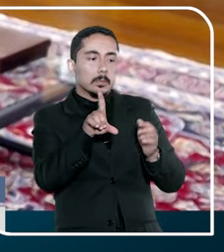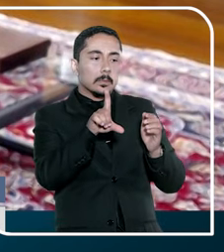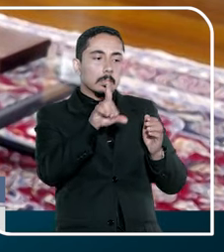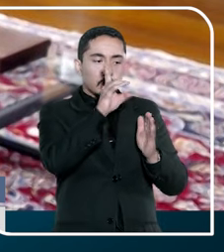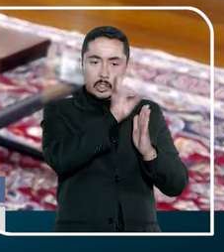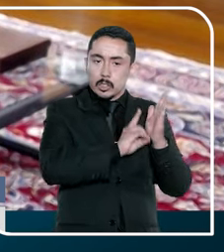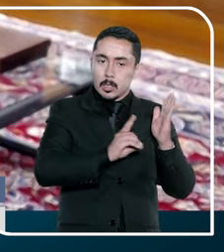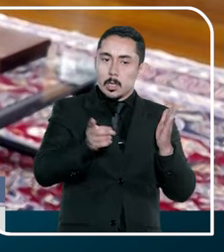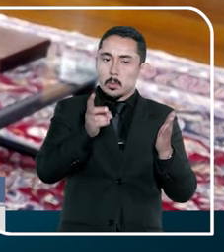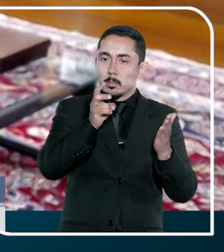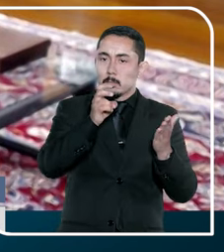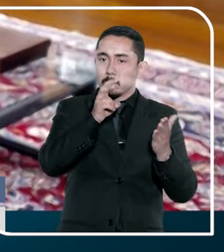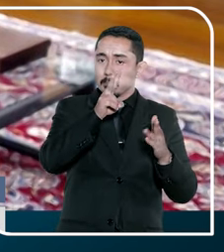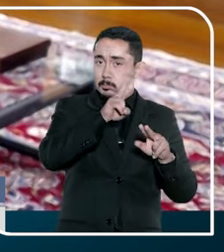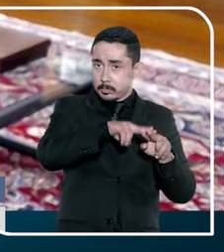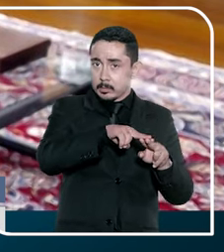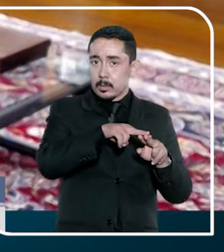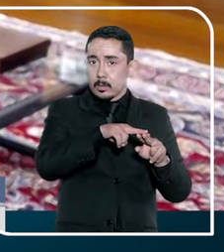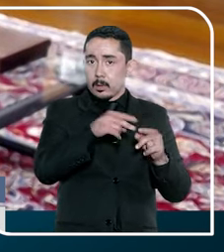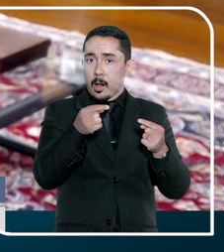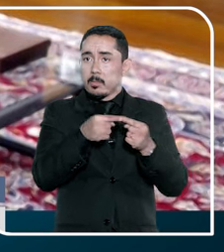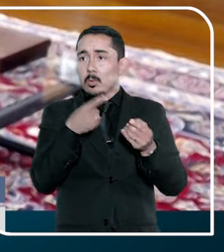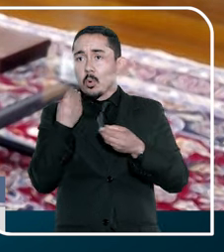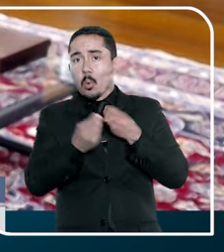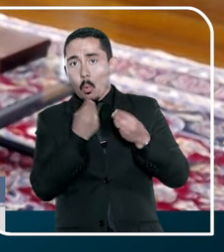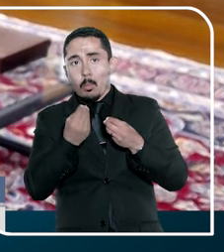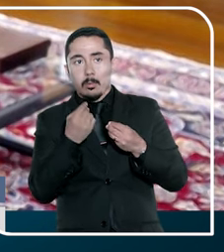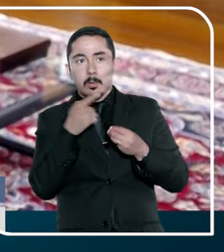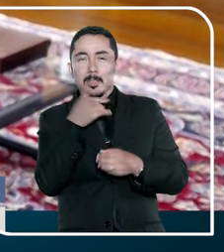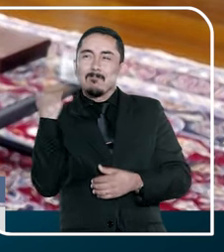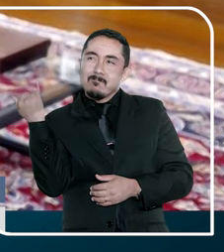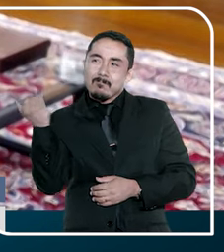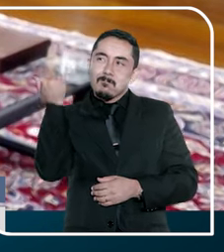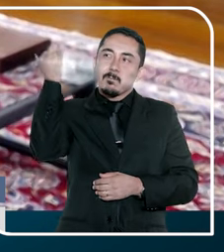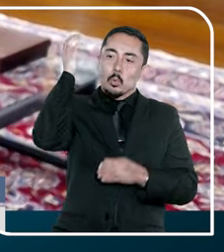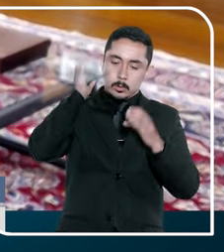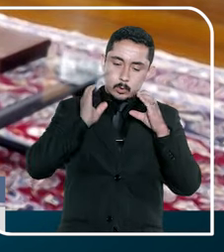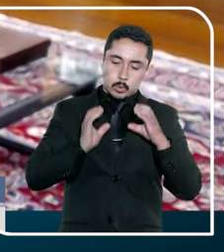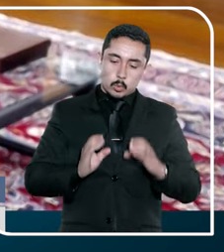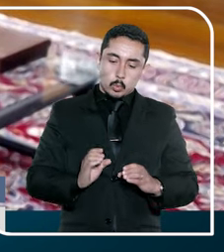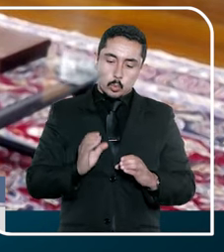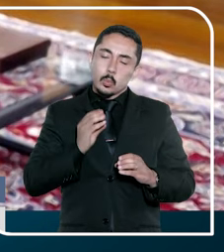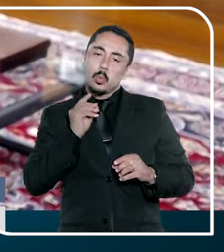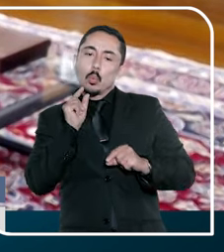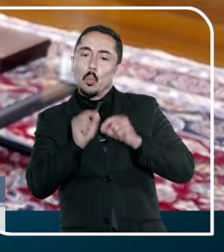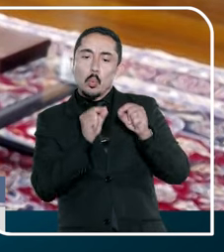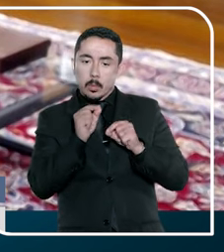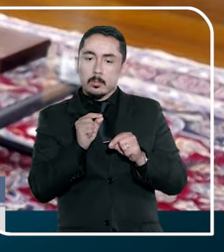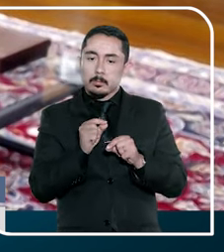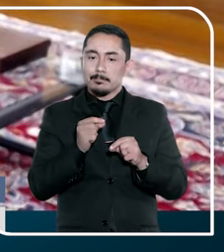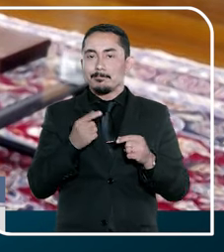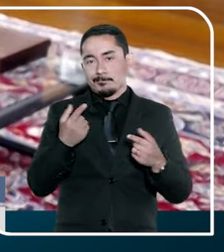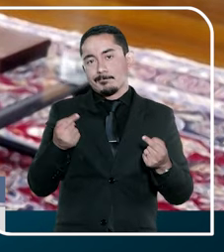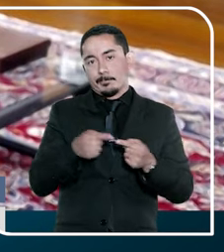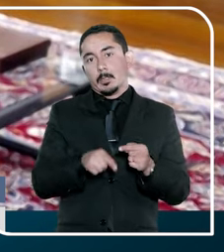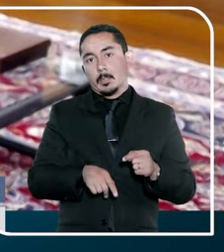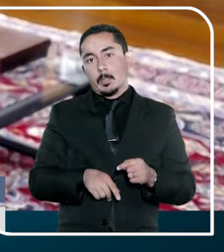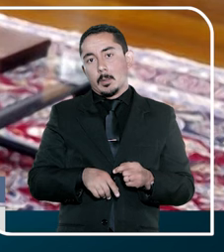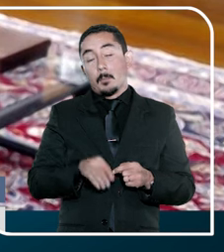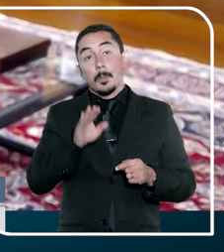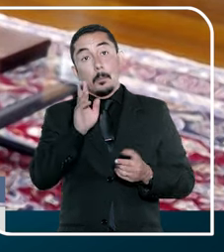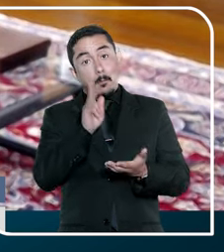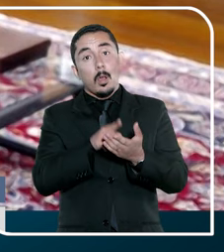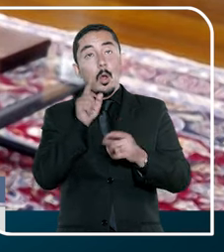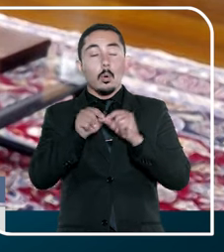hipótese uma hipótese de insignificância penal da conduta ah na verdade foi a jurisprudência dos